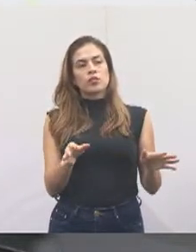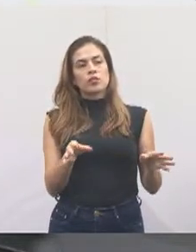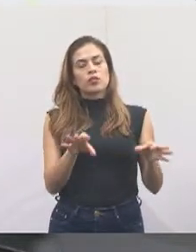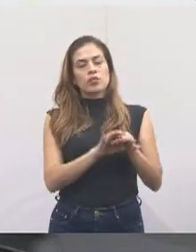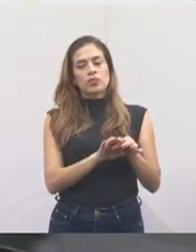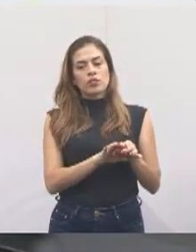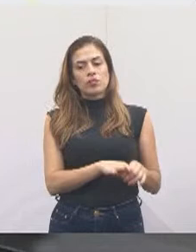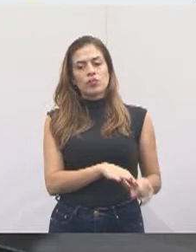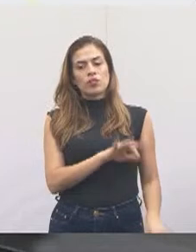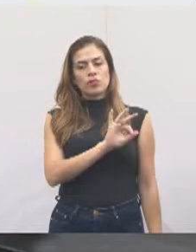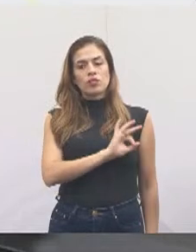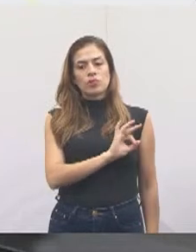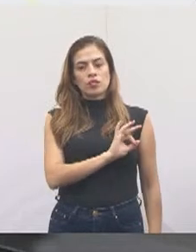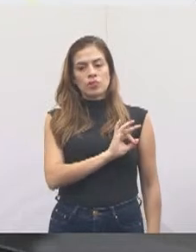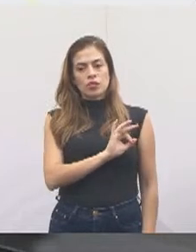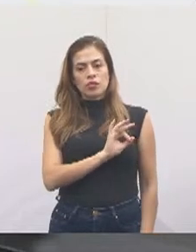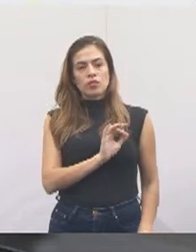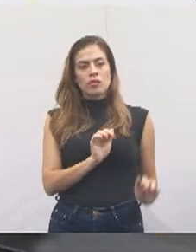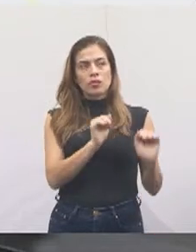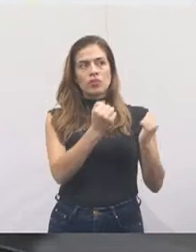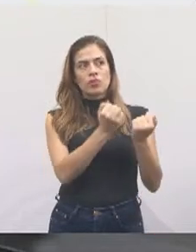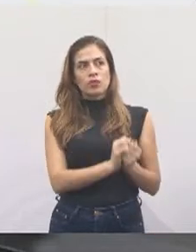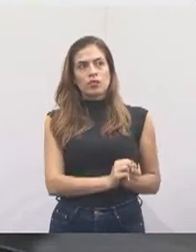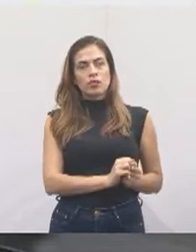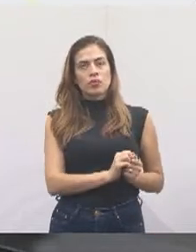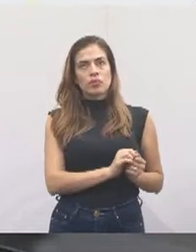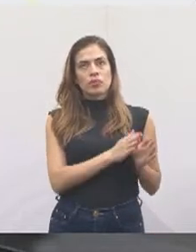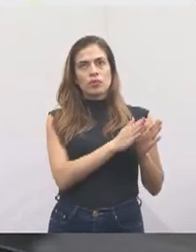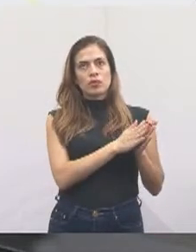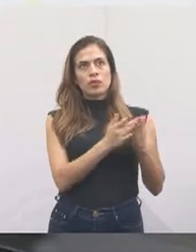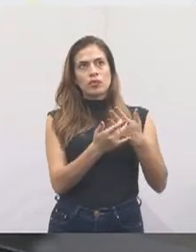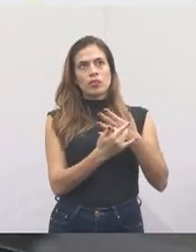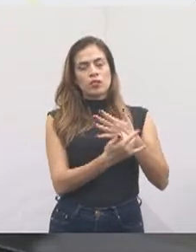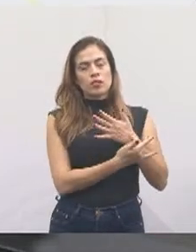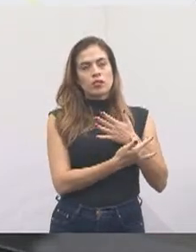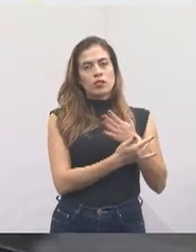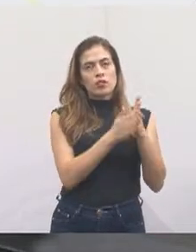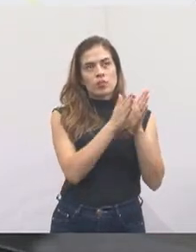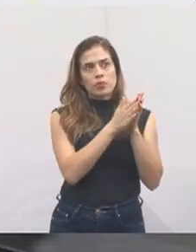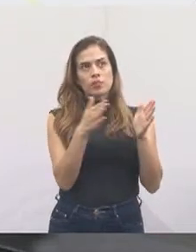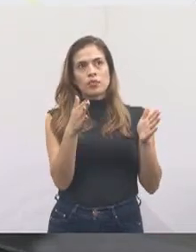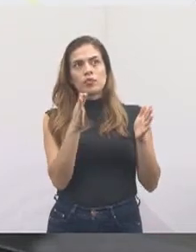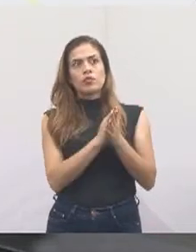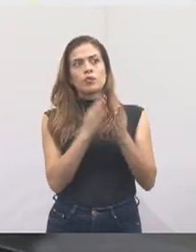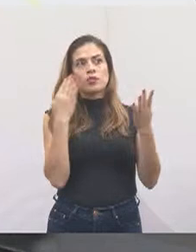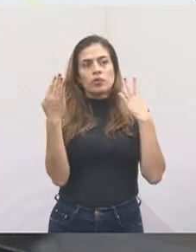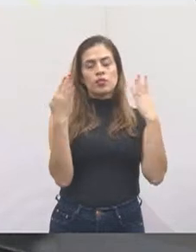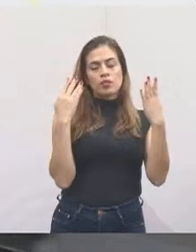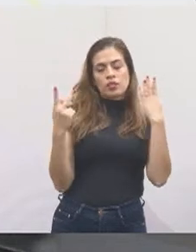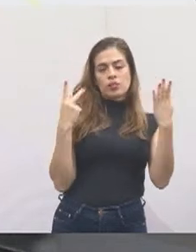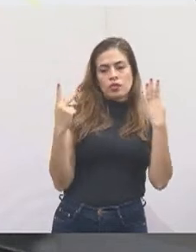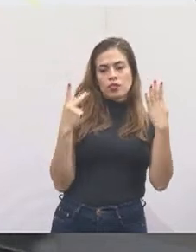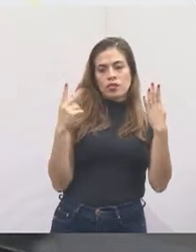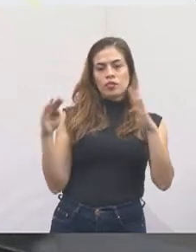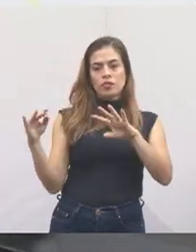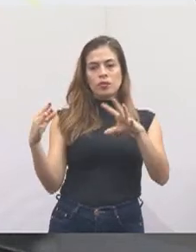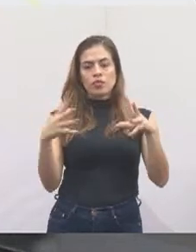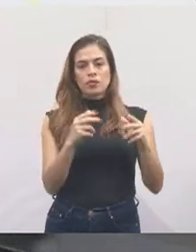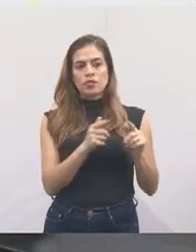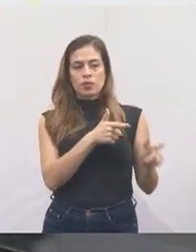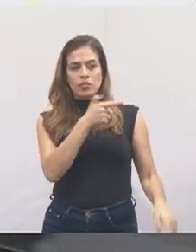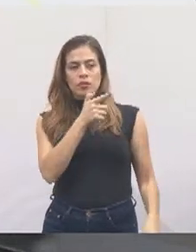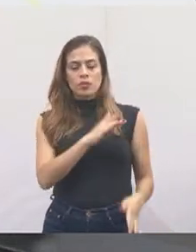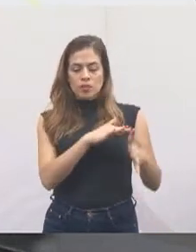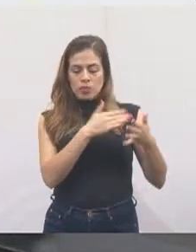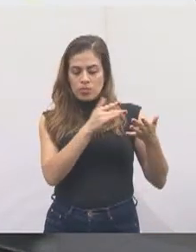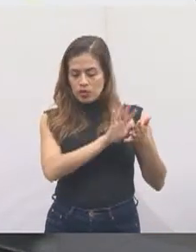Acadepol exames periódicos psicotécnicos e de tiro reprogramação de Patrulhamento em busca de contemplar o